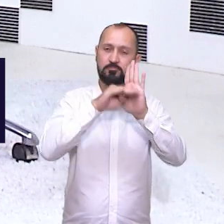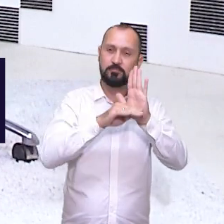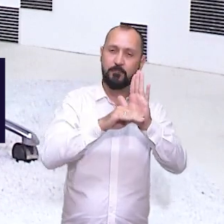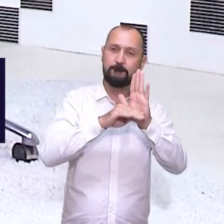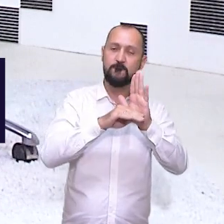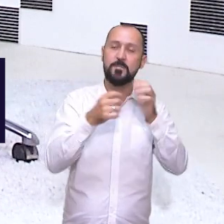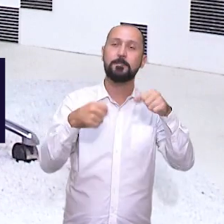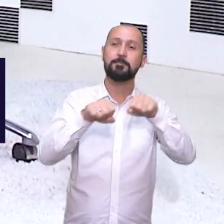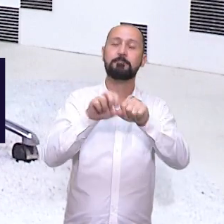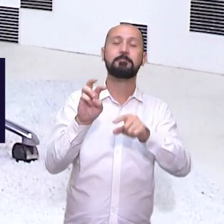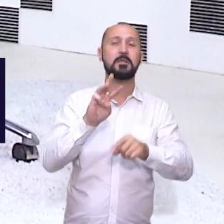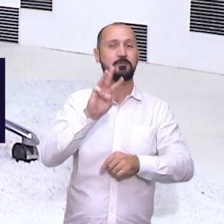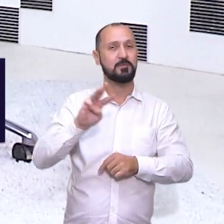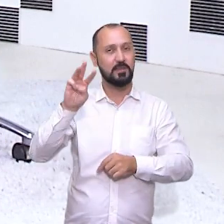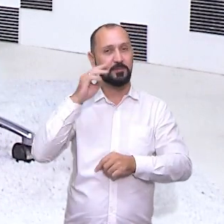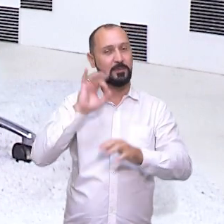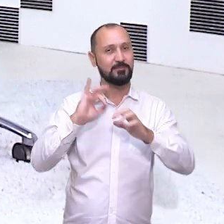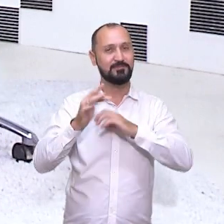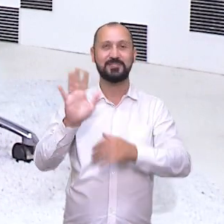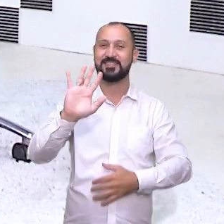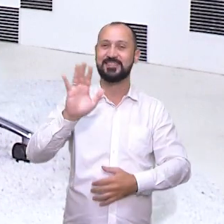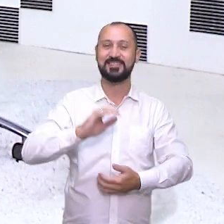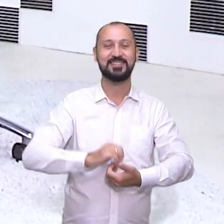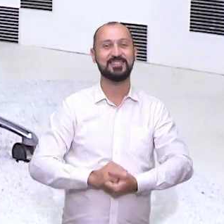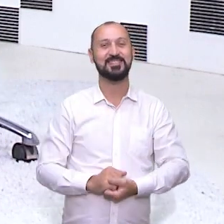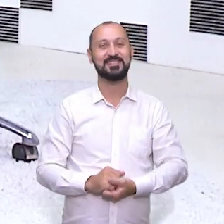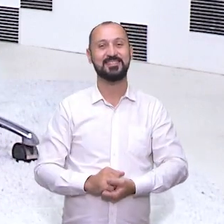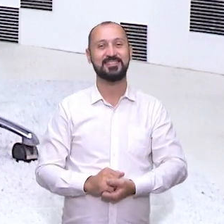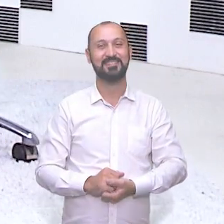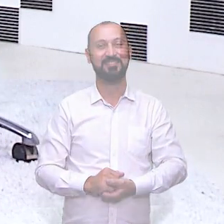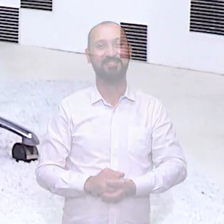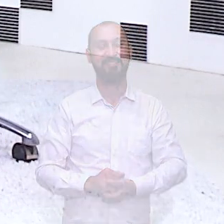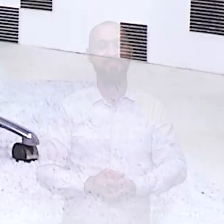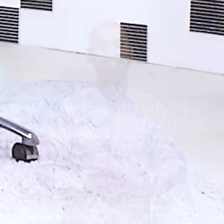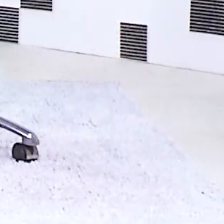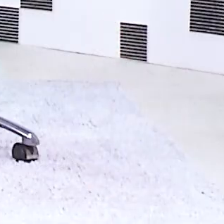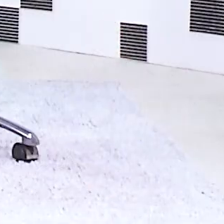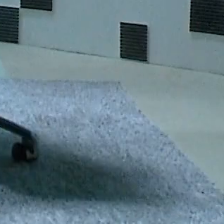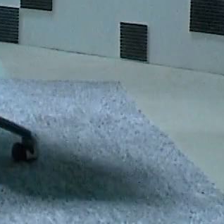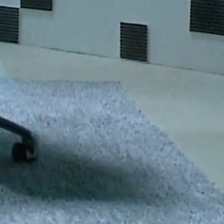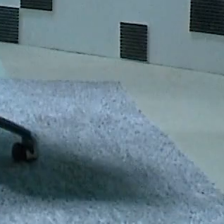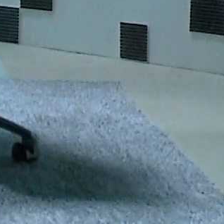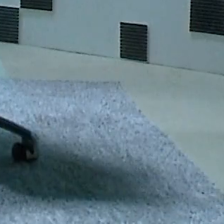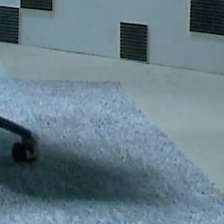todo esse conteúdo pelo site da Assembleia e pelas nossas mídias sociais. Até lá!